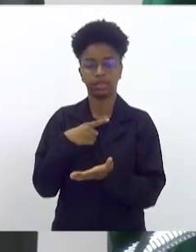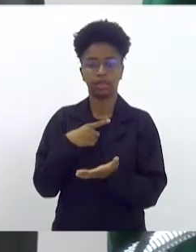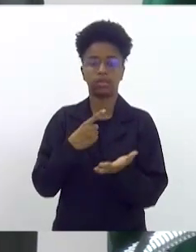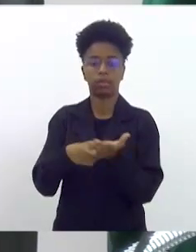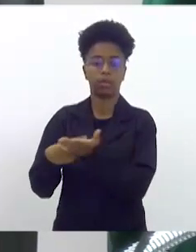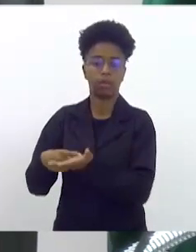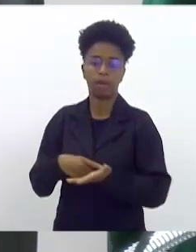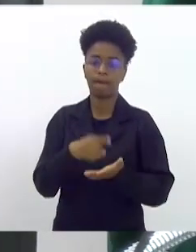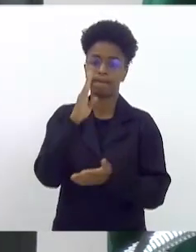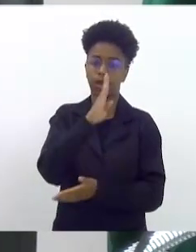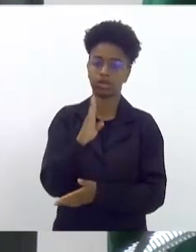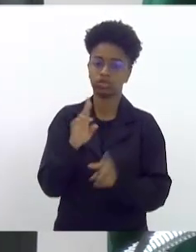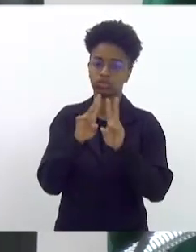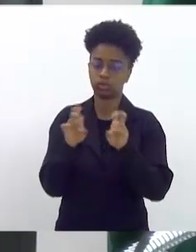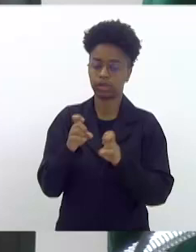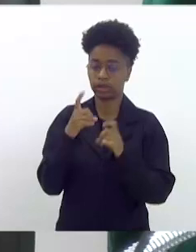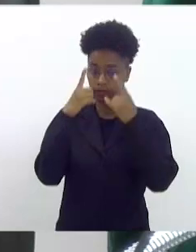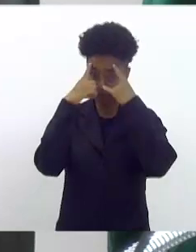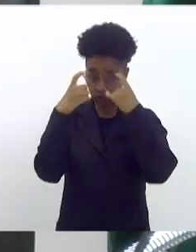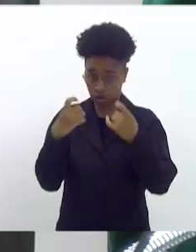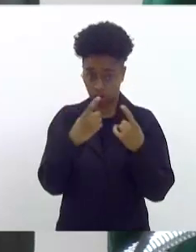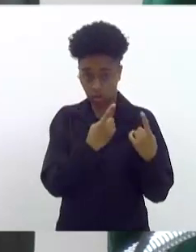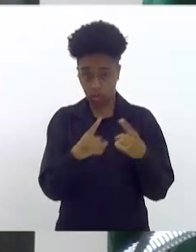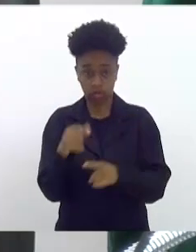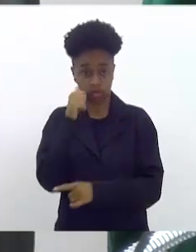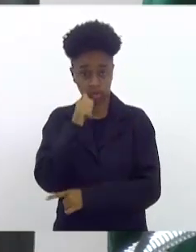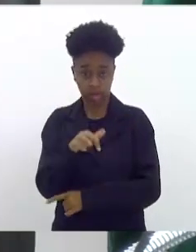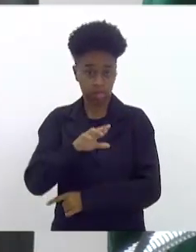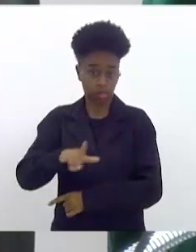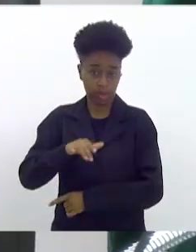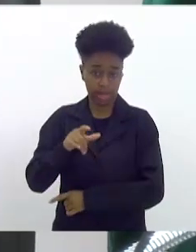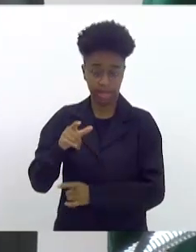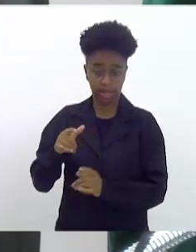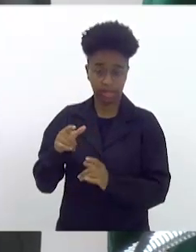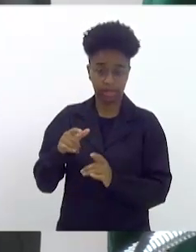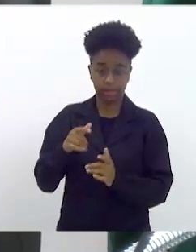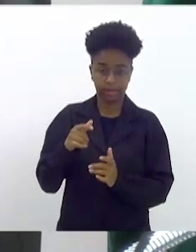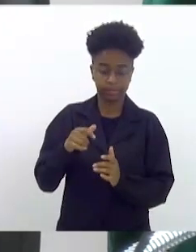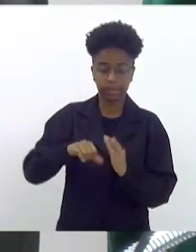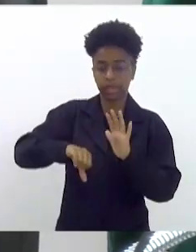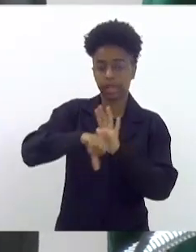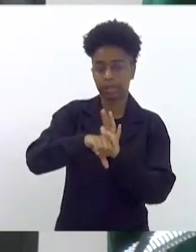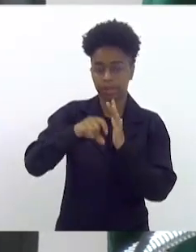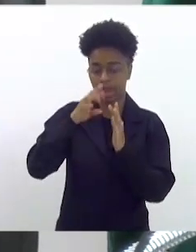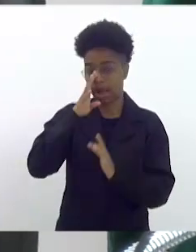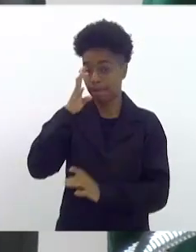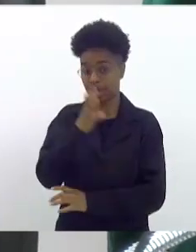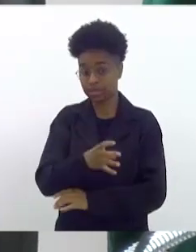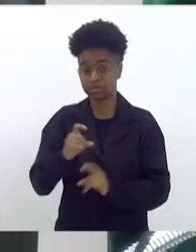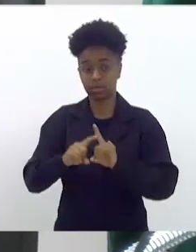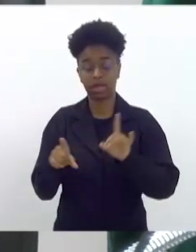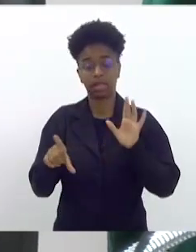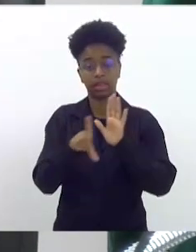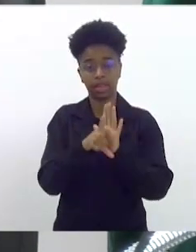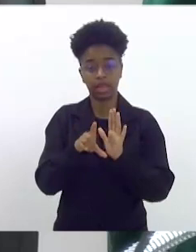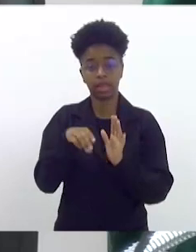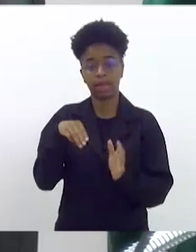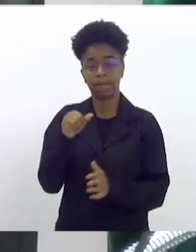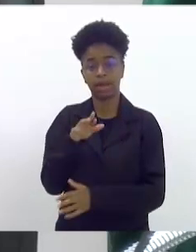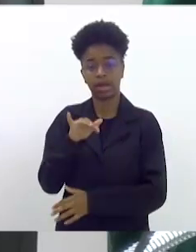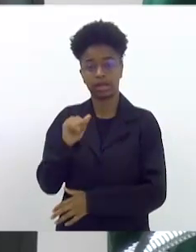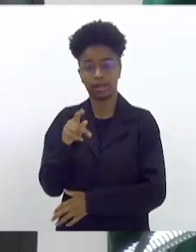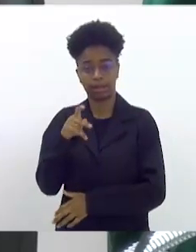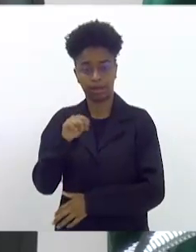ligados ao combate à violência contra a mulher não tipifiquem um crime de ameaça, a Lei Maria da Penha, que prevê a fixação de medidas